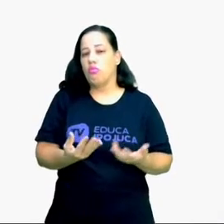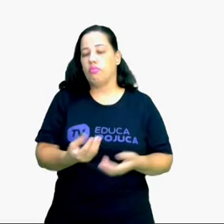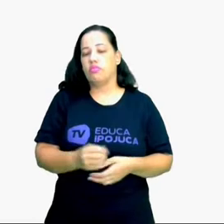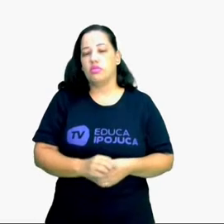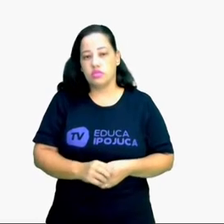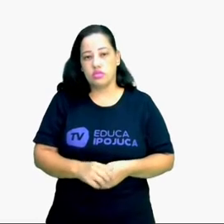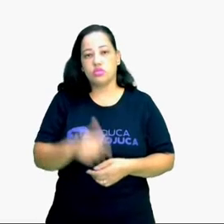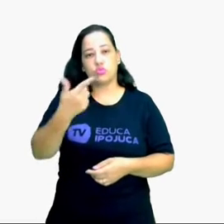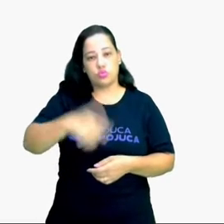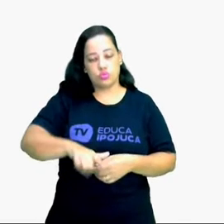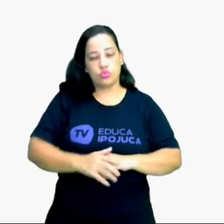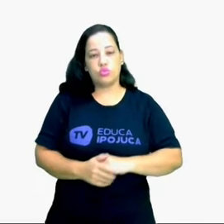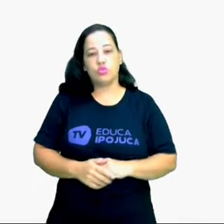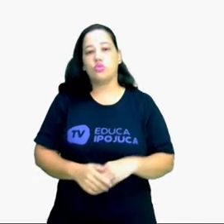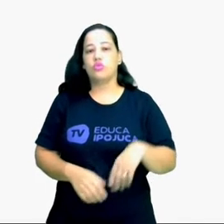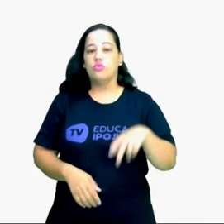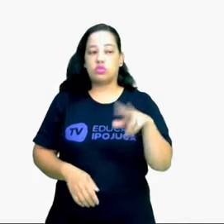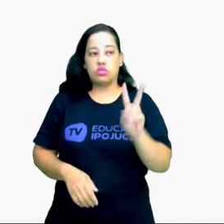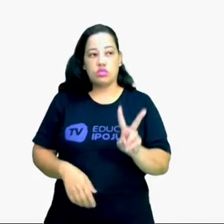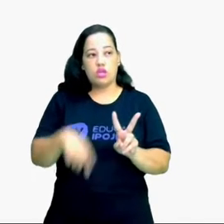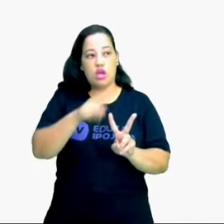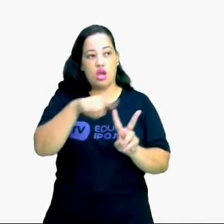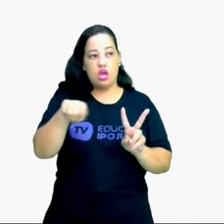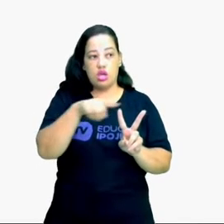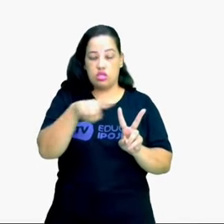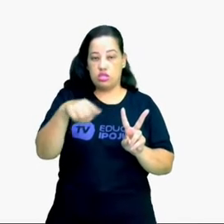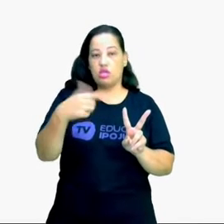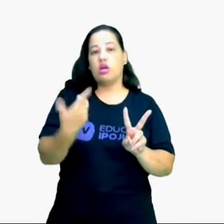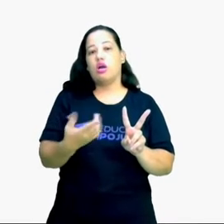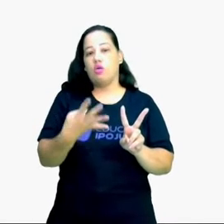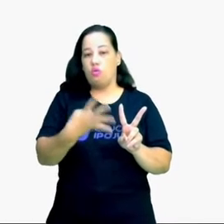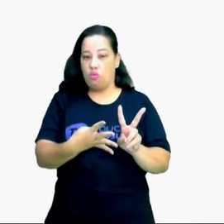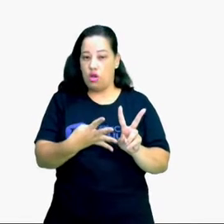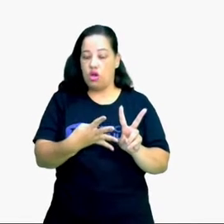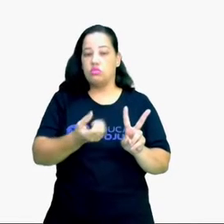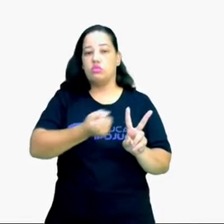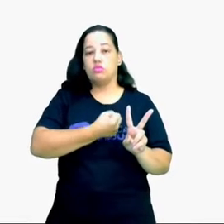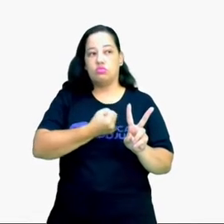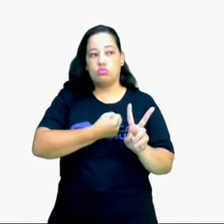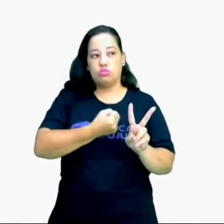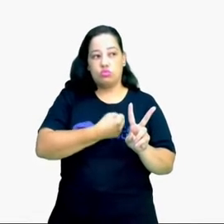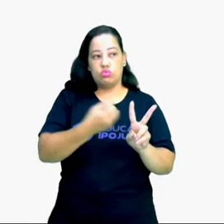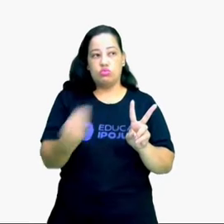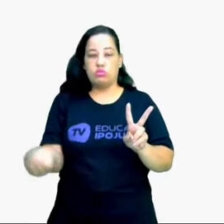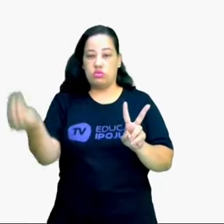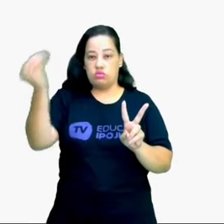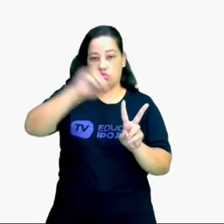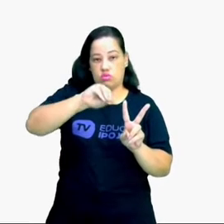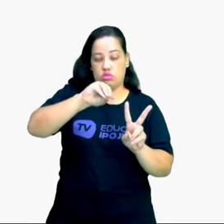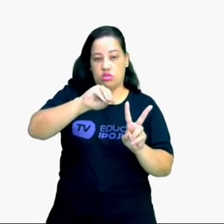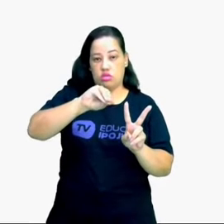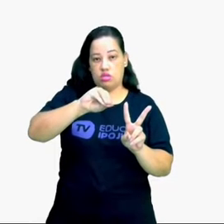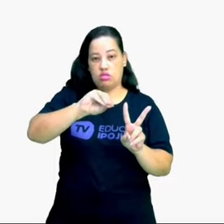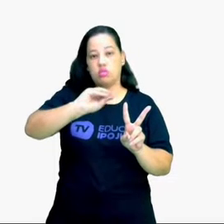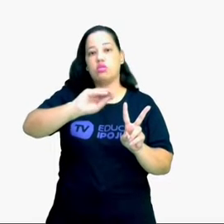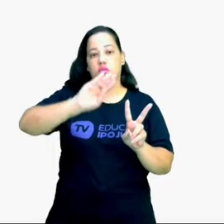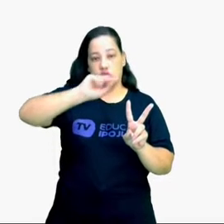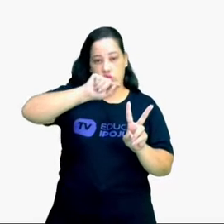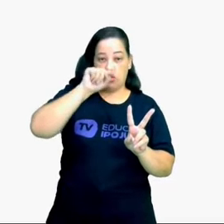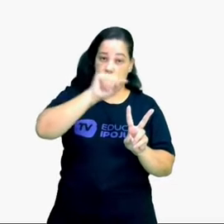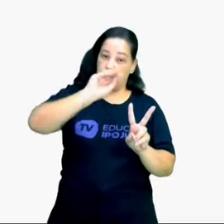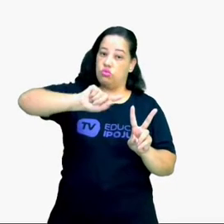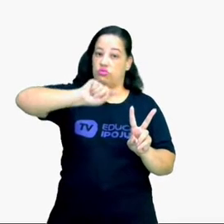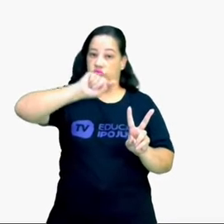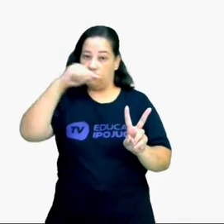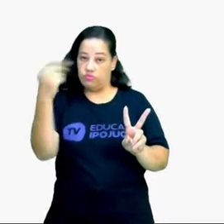jeito. Radical, a base é a mesma, 4. Numerador vem para dentro, denominador